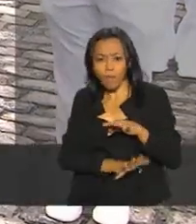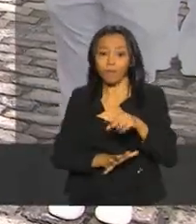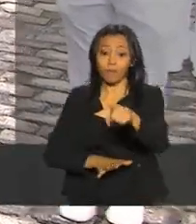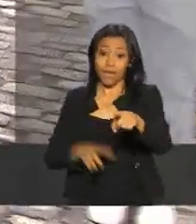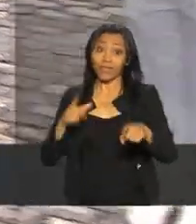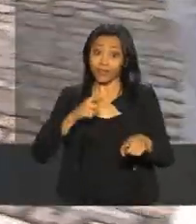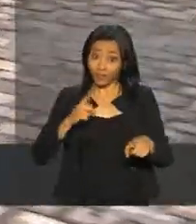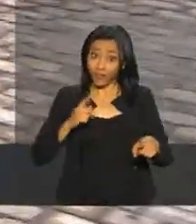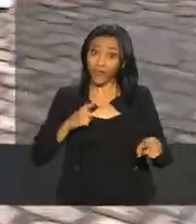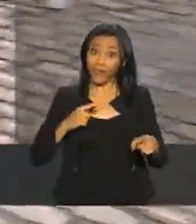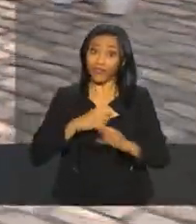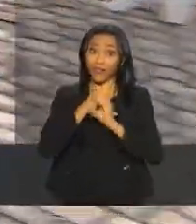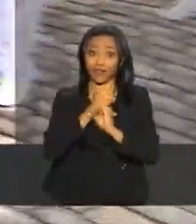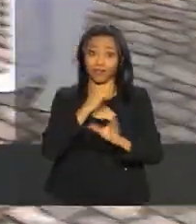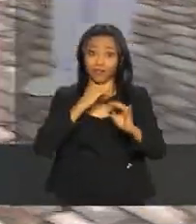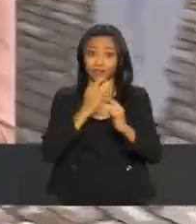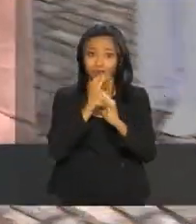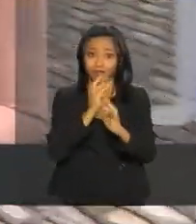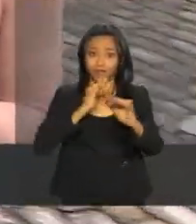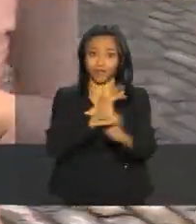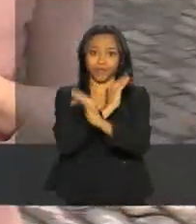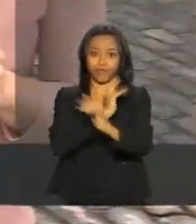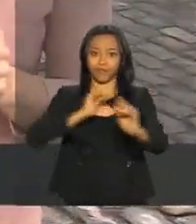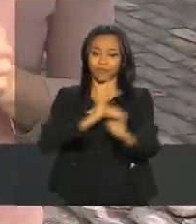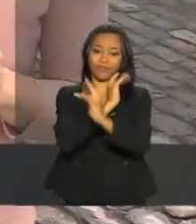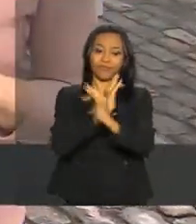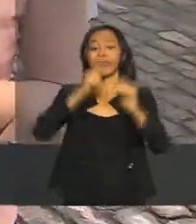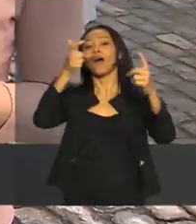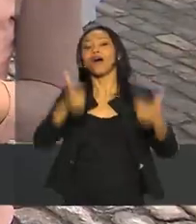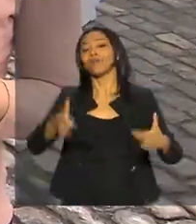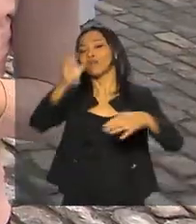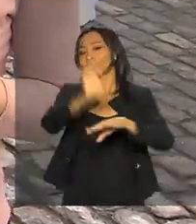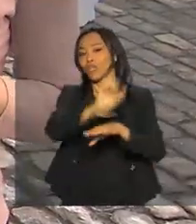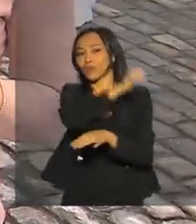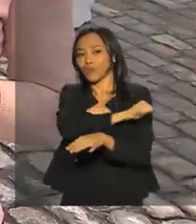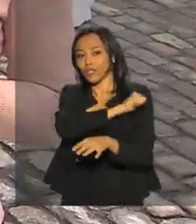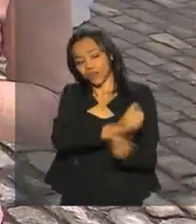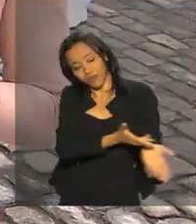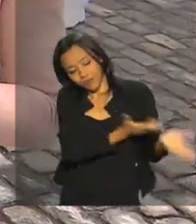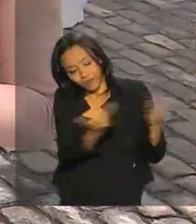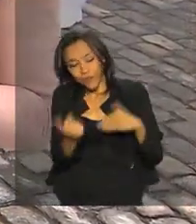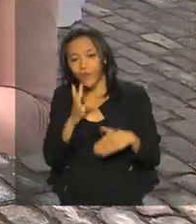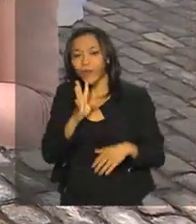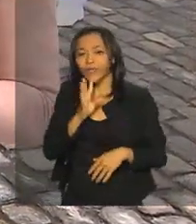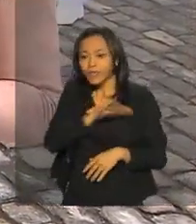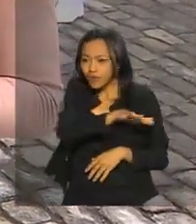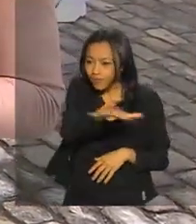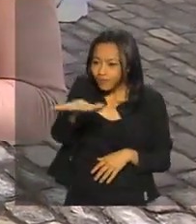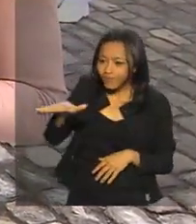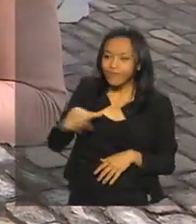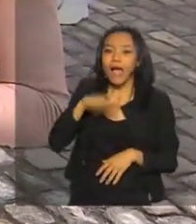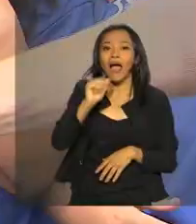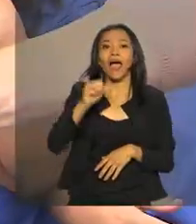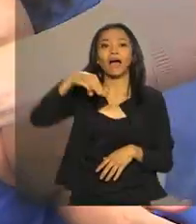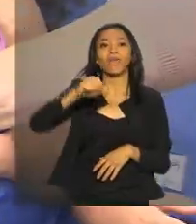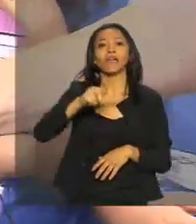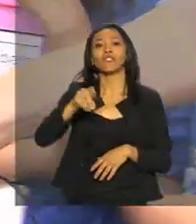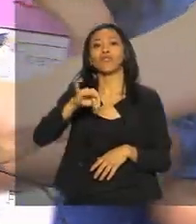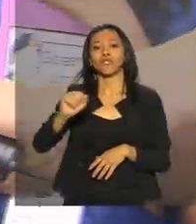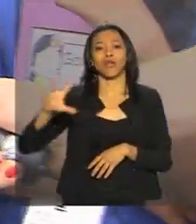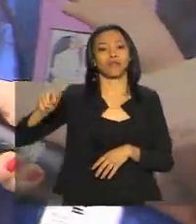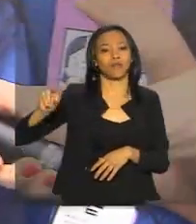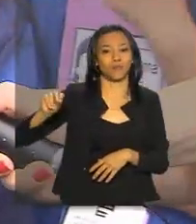as crianças que vieram aqui à Ilha Fiscal, no Rio de Janeiro, conhecer um pouquinho mais sobre a Amazônia Azul. É